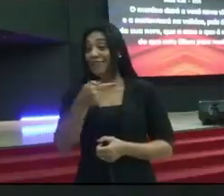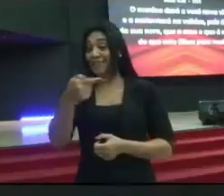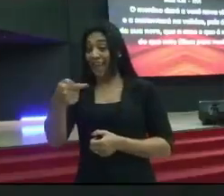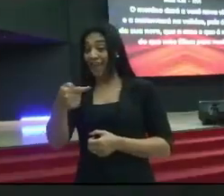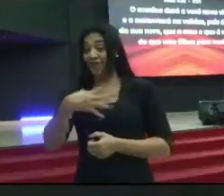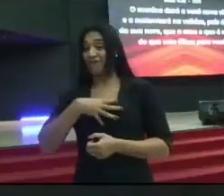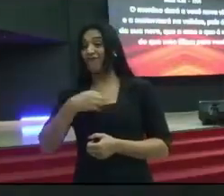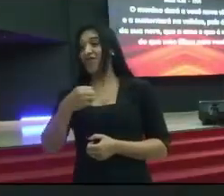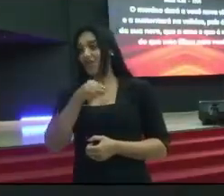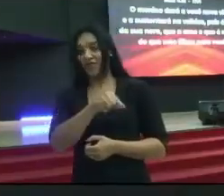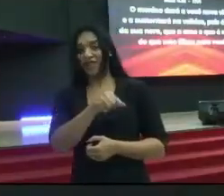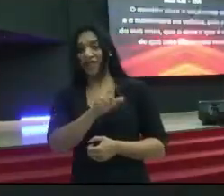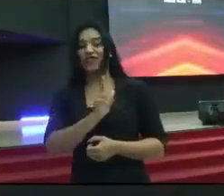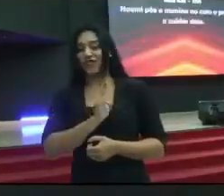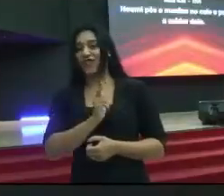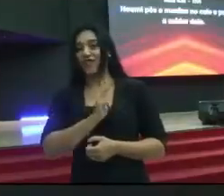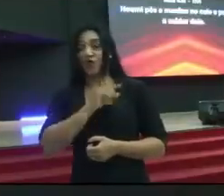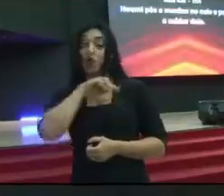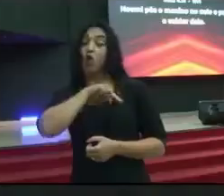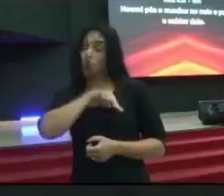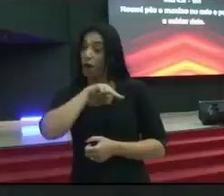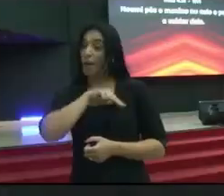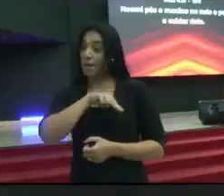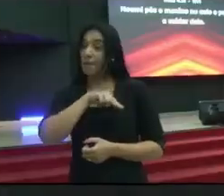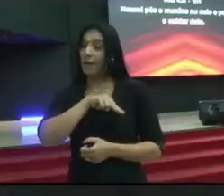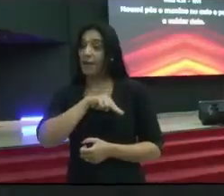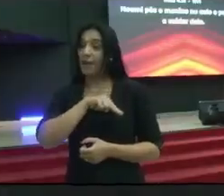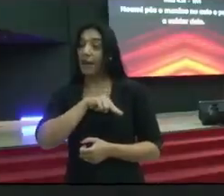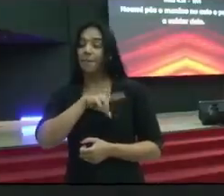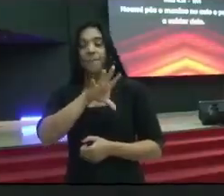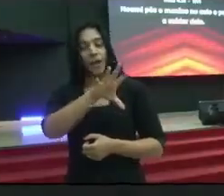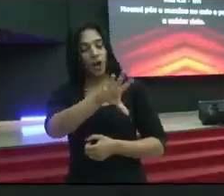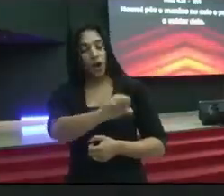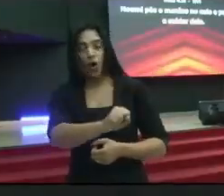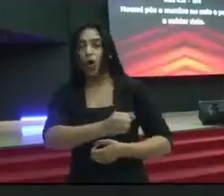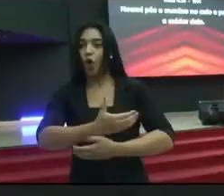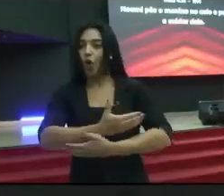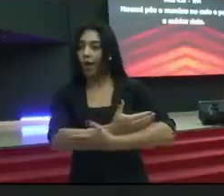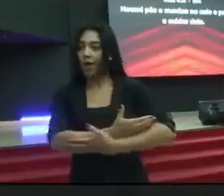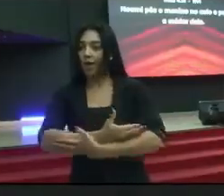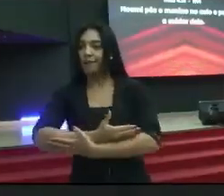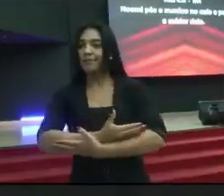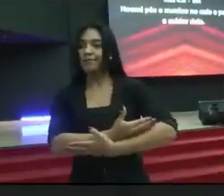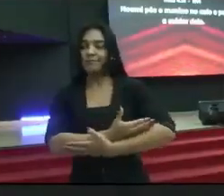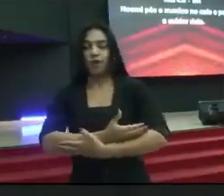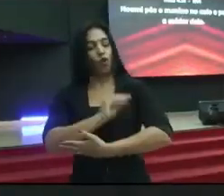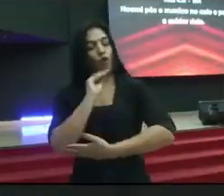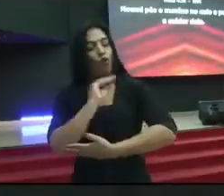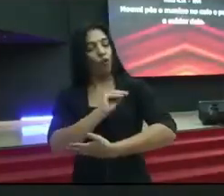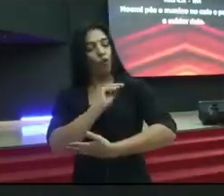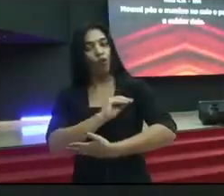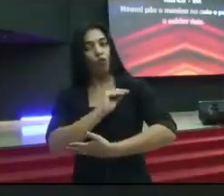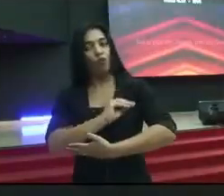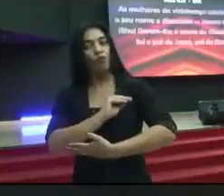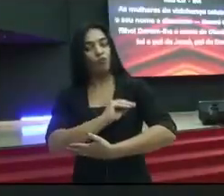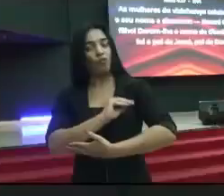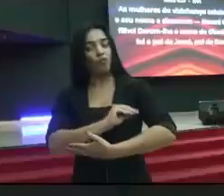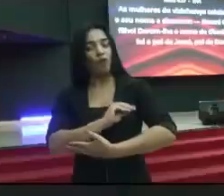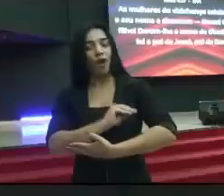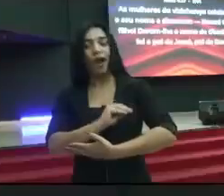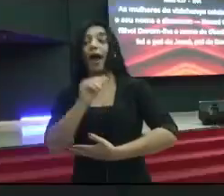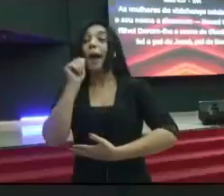você. Noemi pôs o menino no colo e passou a cuidar dele.